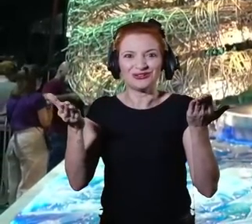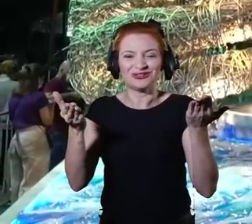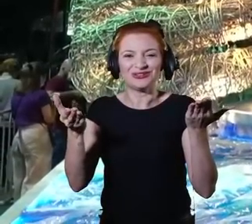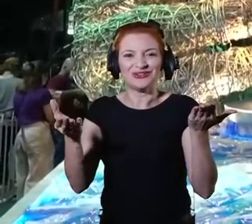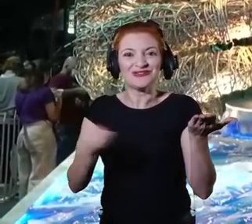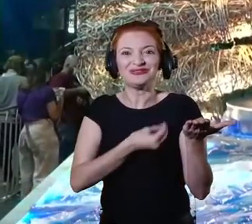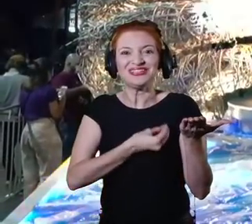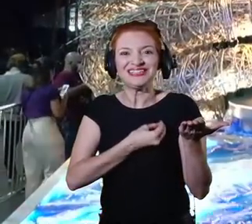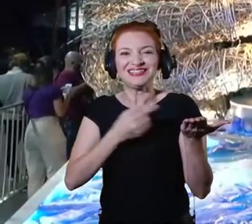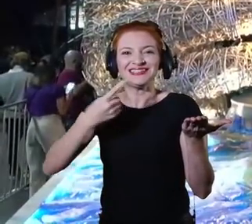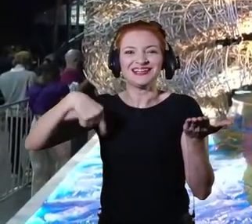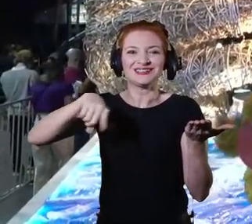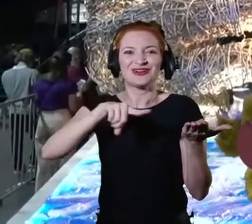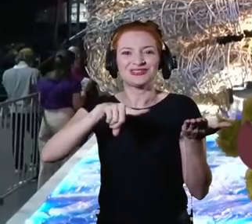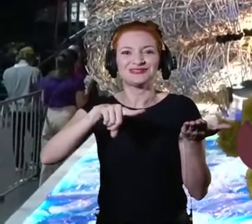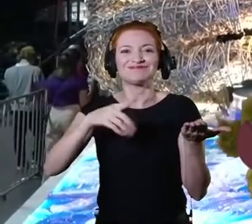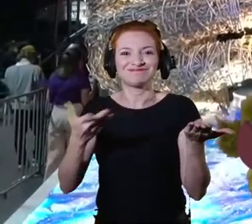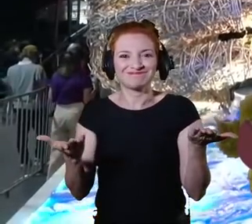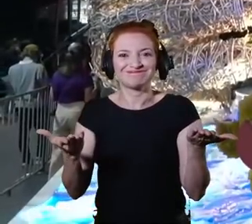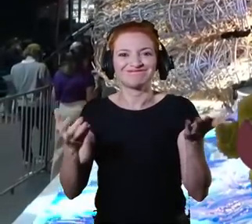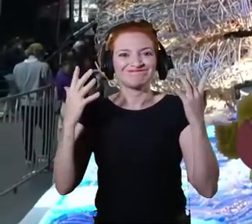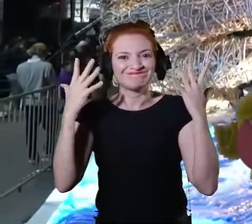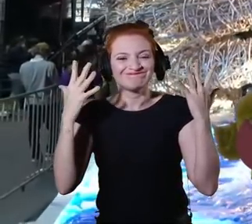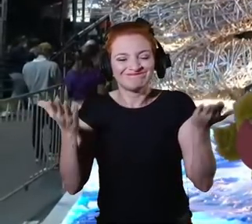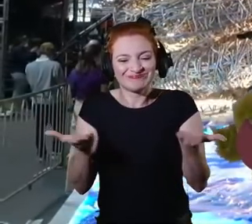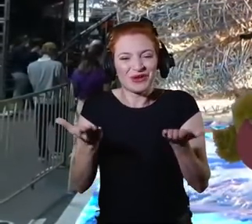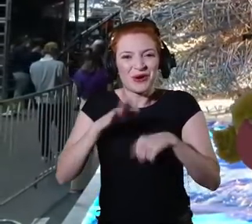né, celebrando isso, celebrando esse momento.